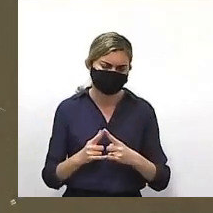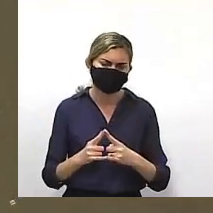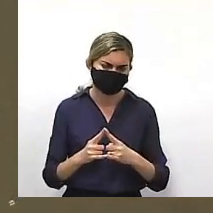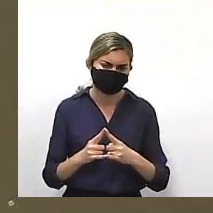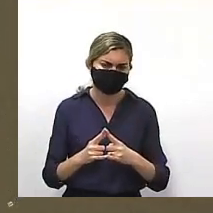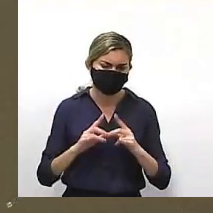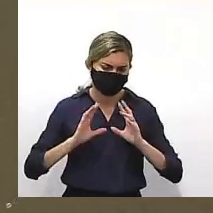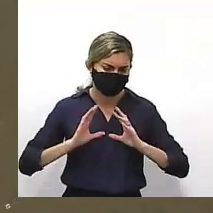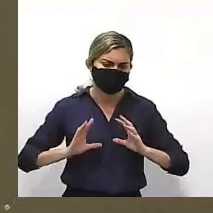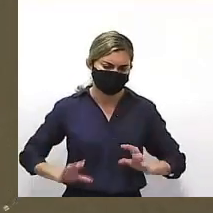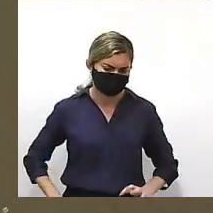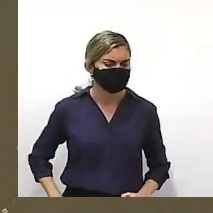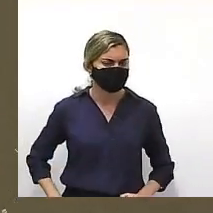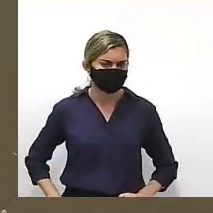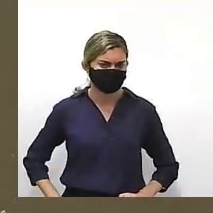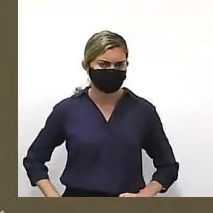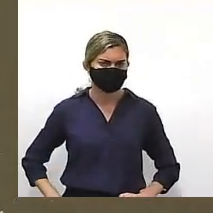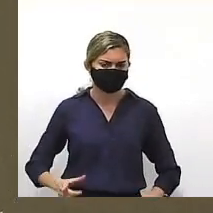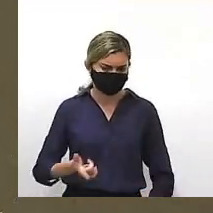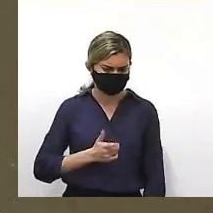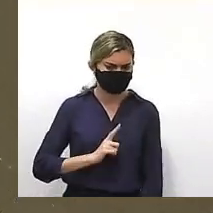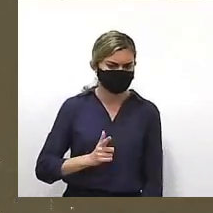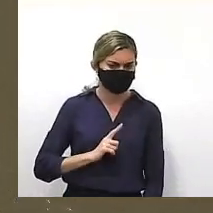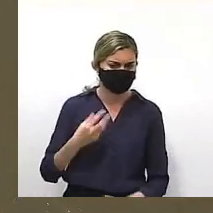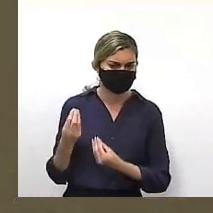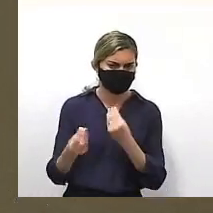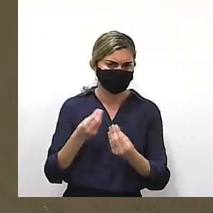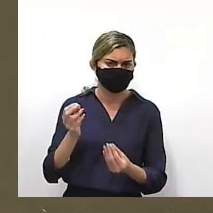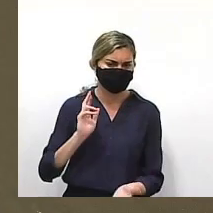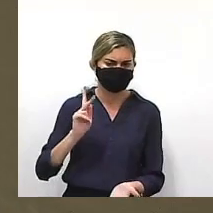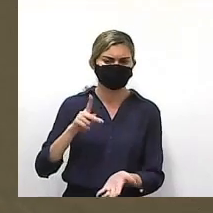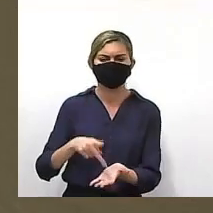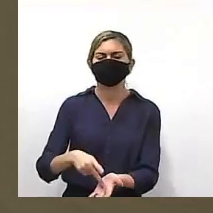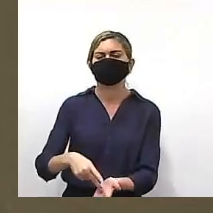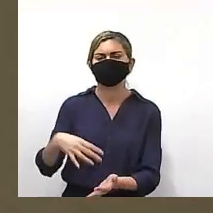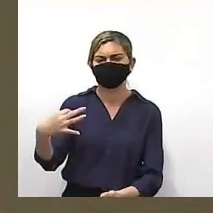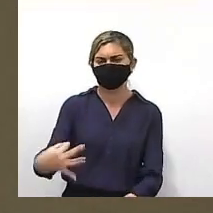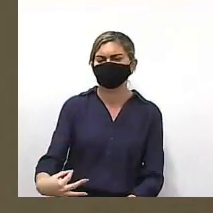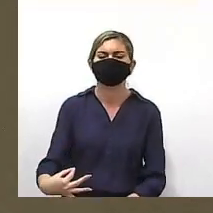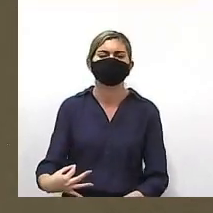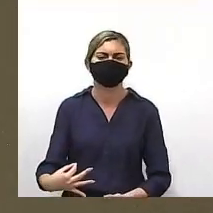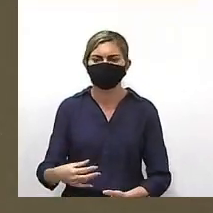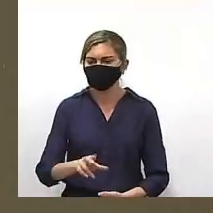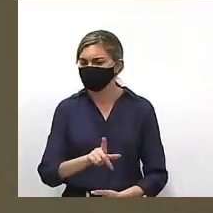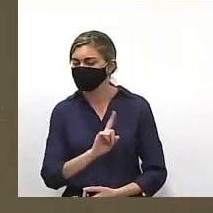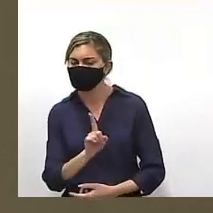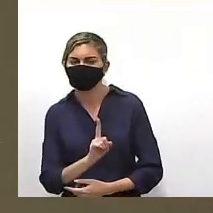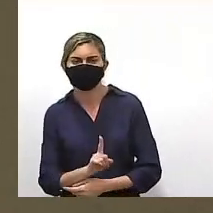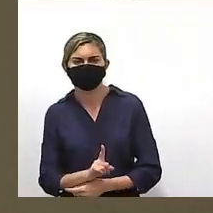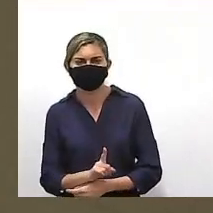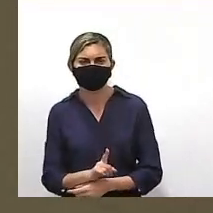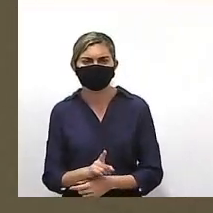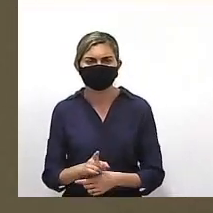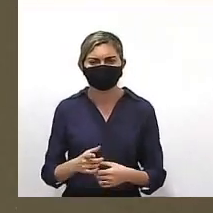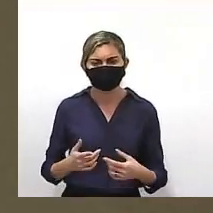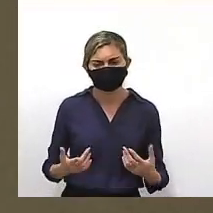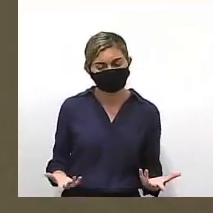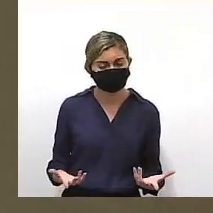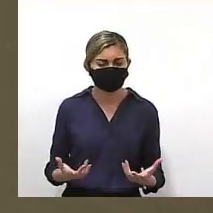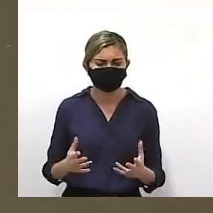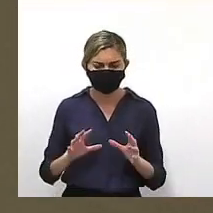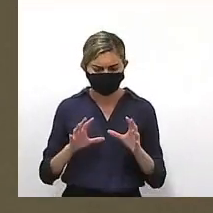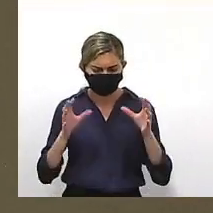institucionalizarem comportamentos que são tidos como legítimos ou não, por